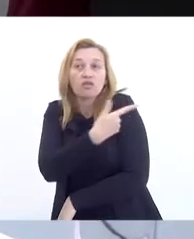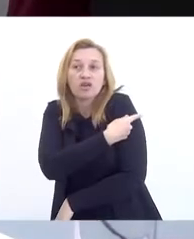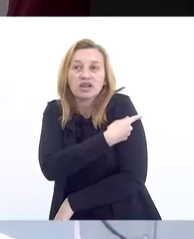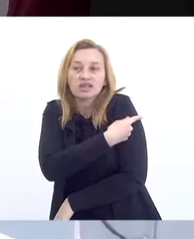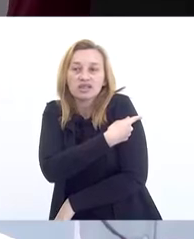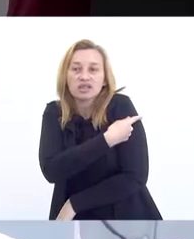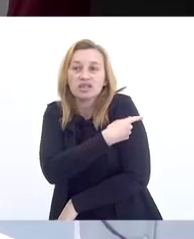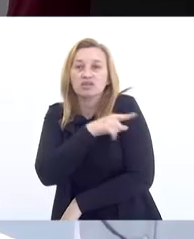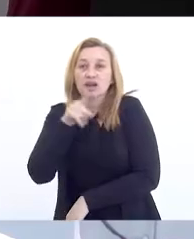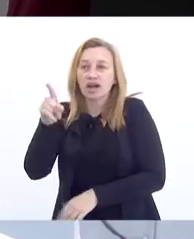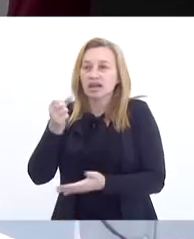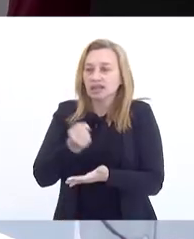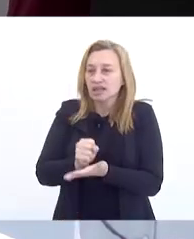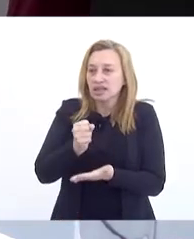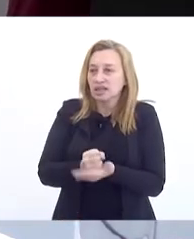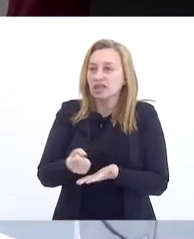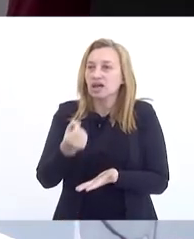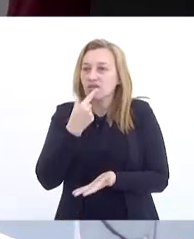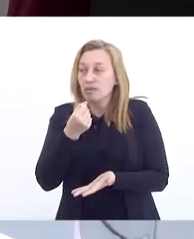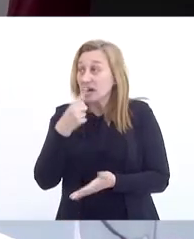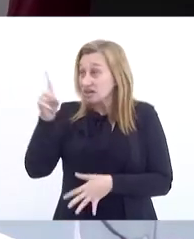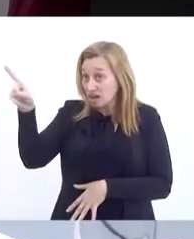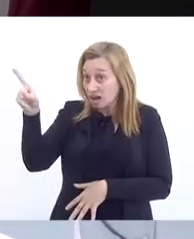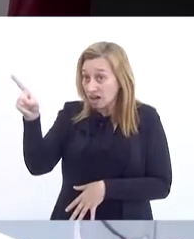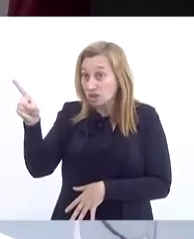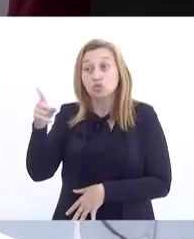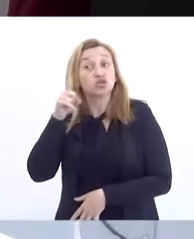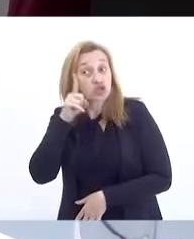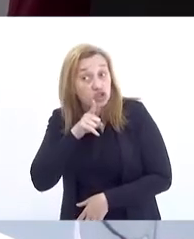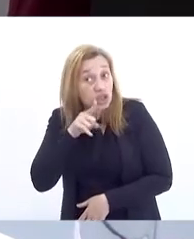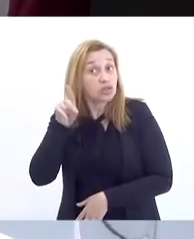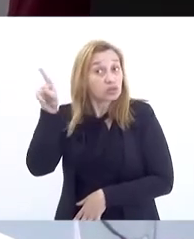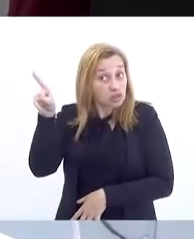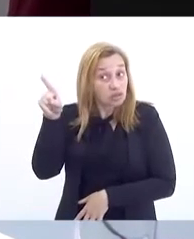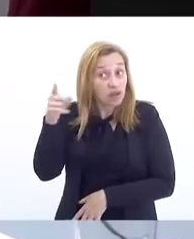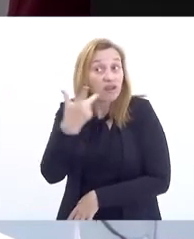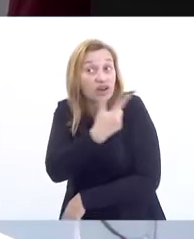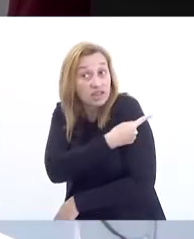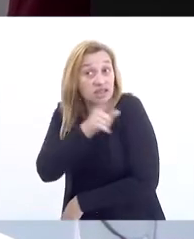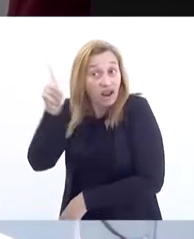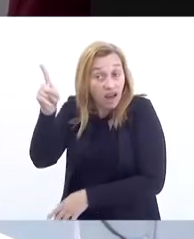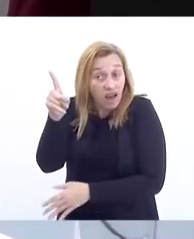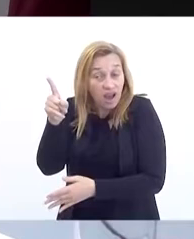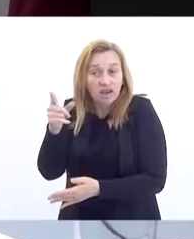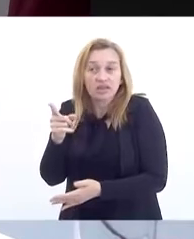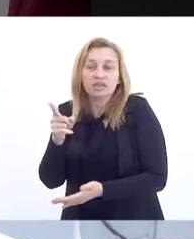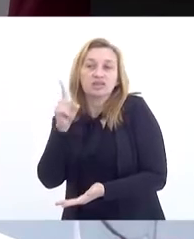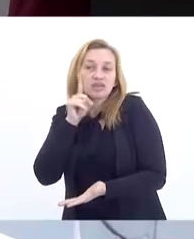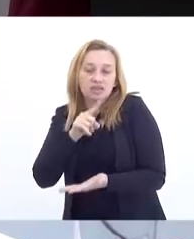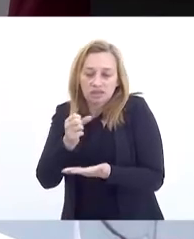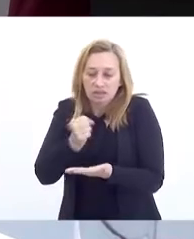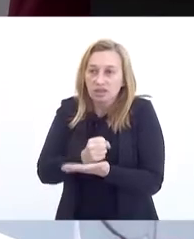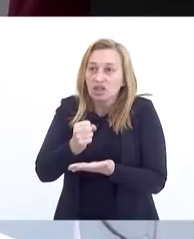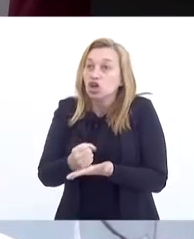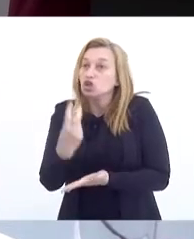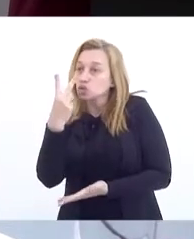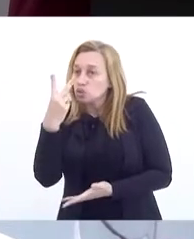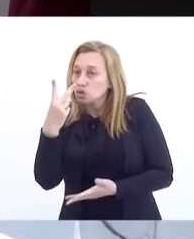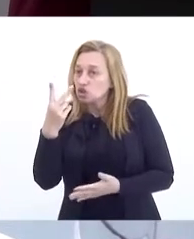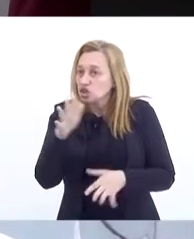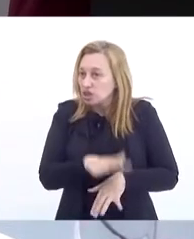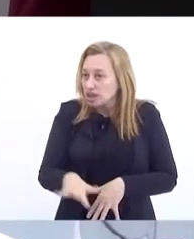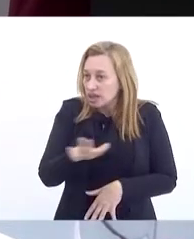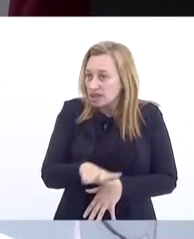estão vacinando em farmácia, viu, Chico? Sim, senhor. Nos Estados Unidos. Tá certo. Duas crianças, menor de 4 anos, dois